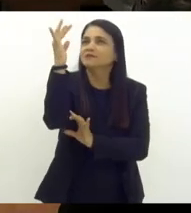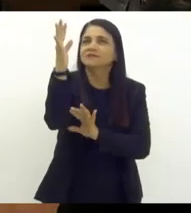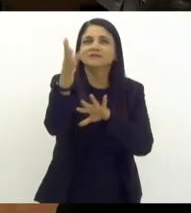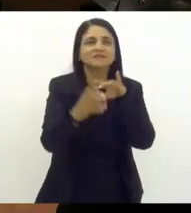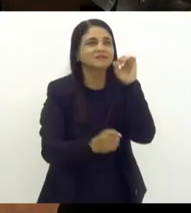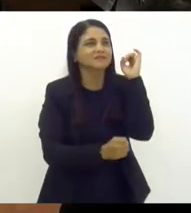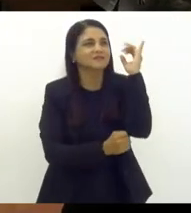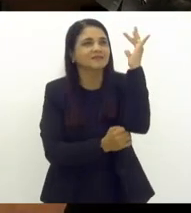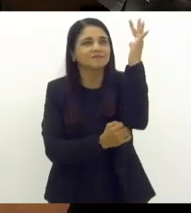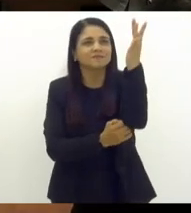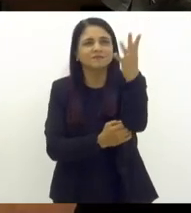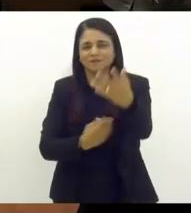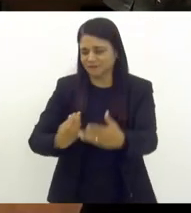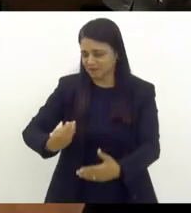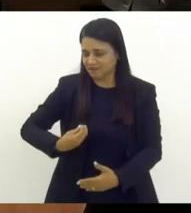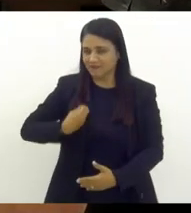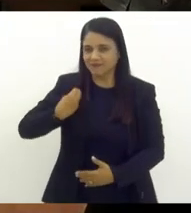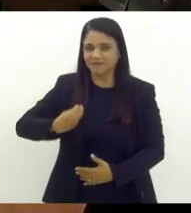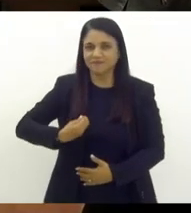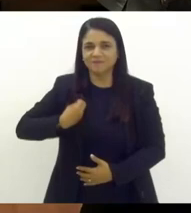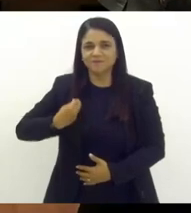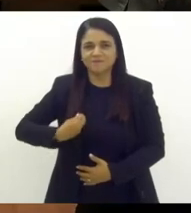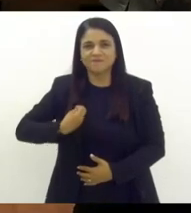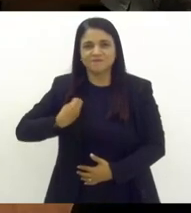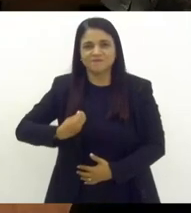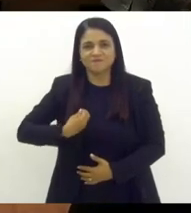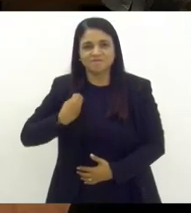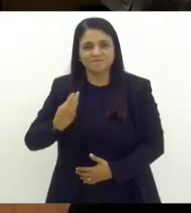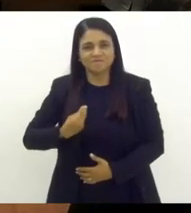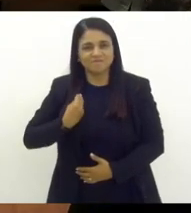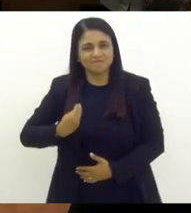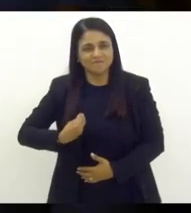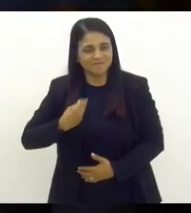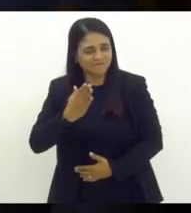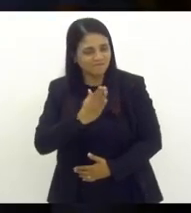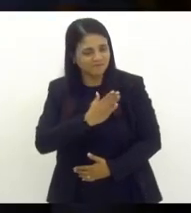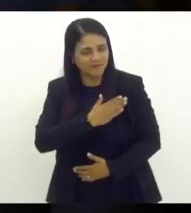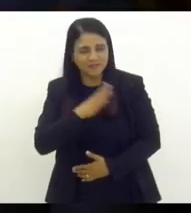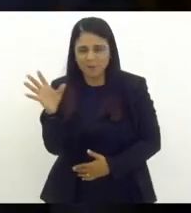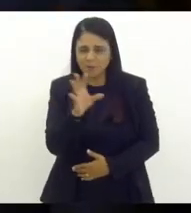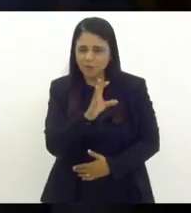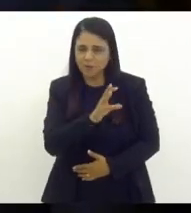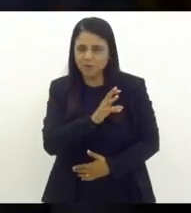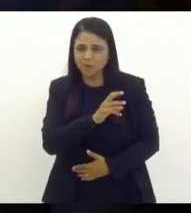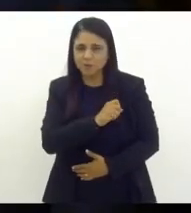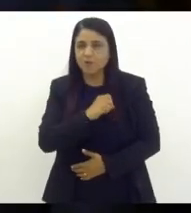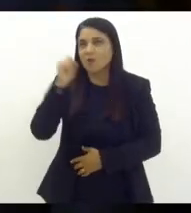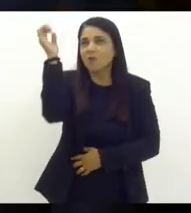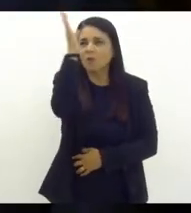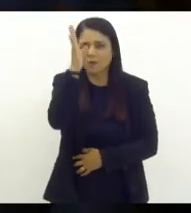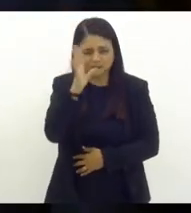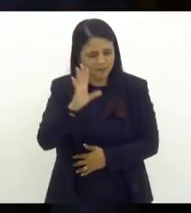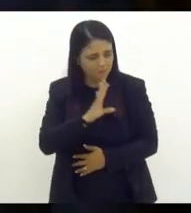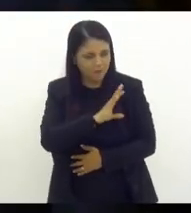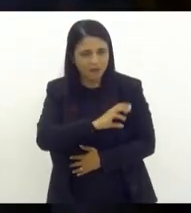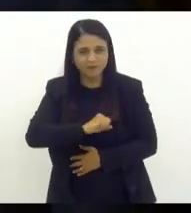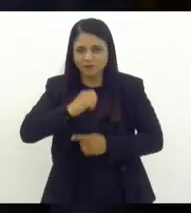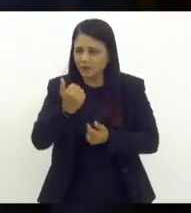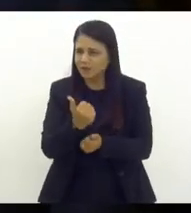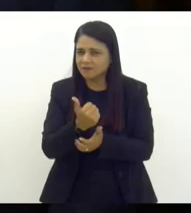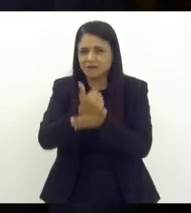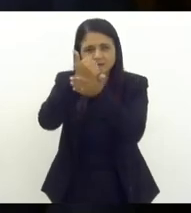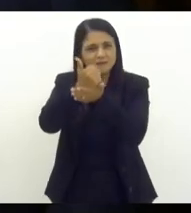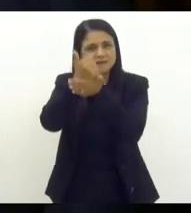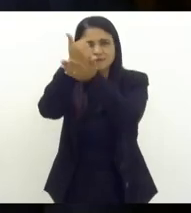bosques tem mais vida nossa vida no teu seio mais amores ó pátria amada